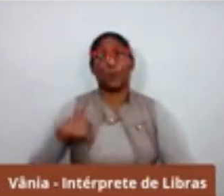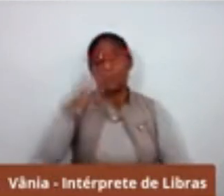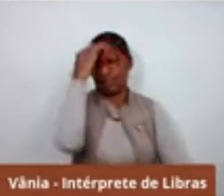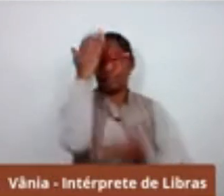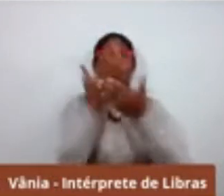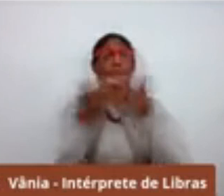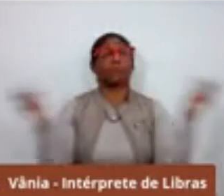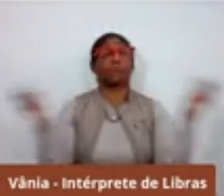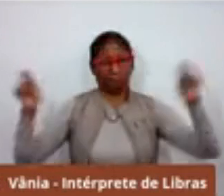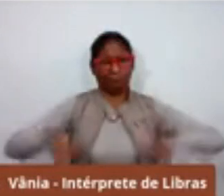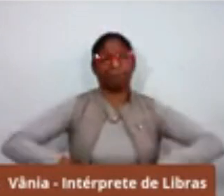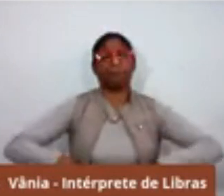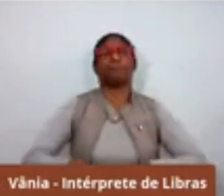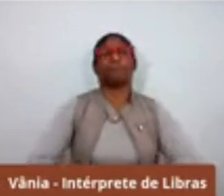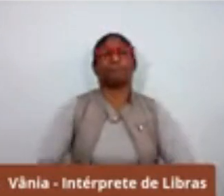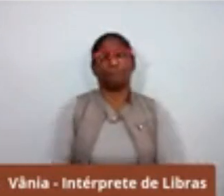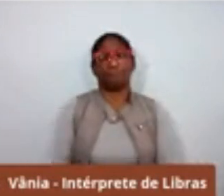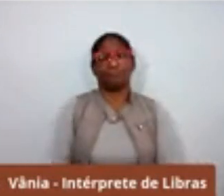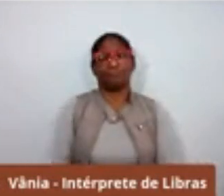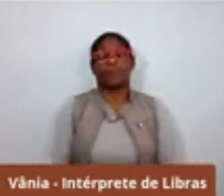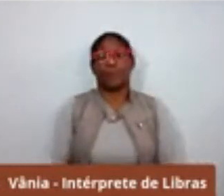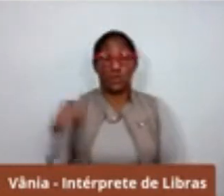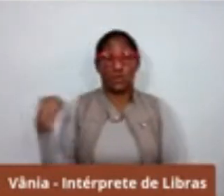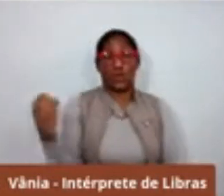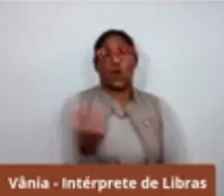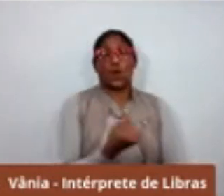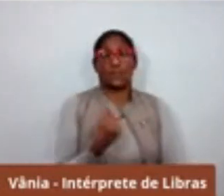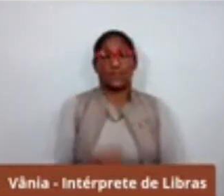melhor condição de nós